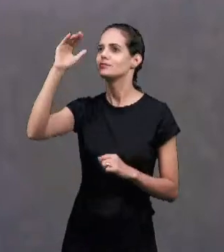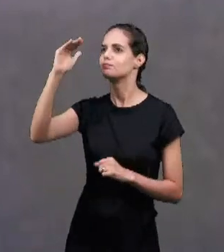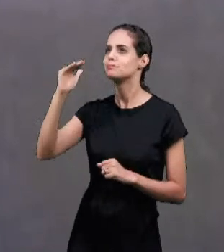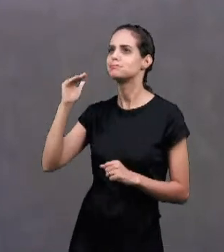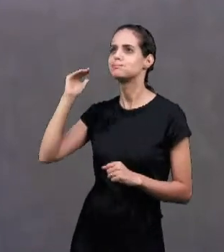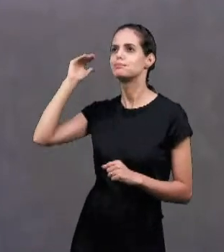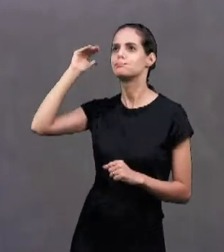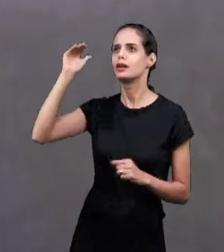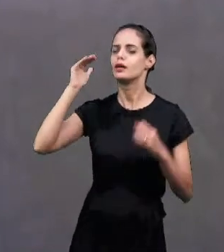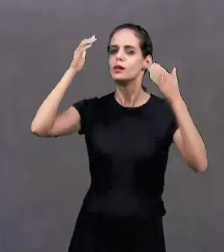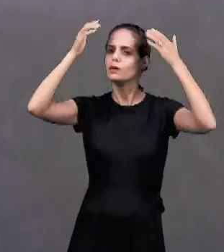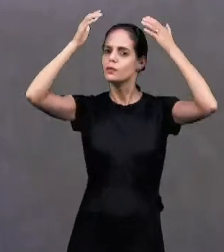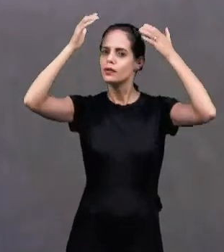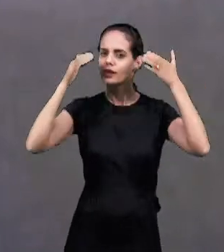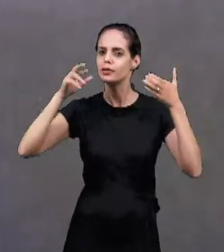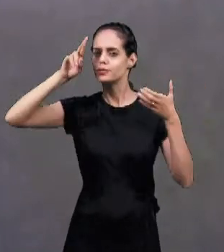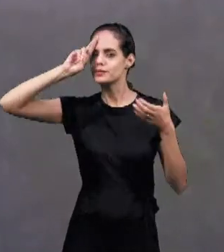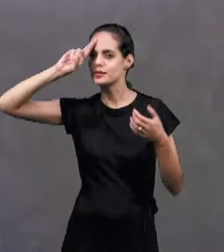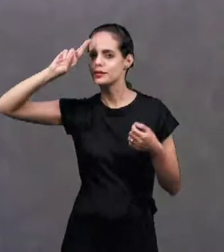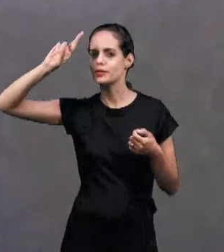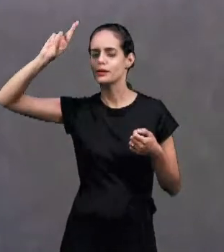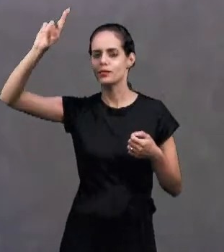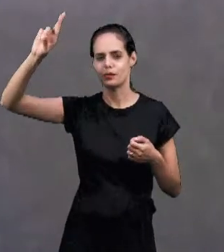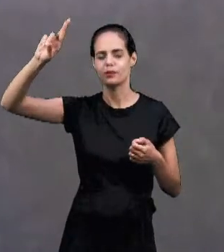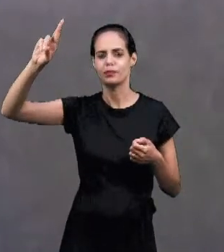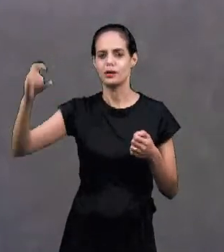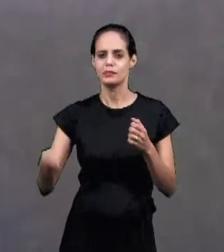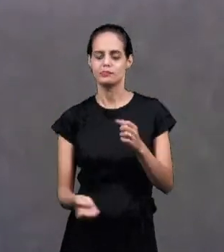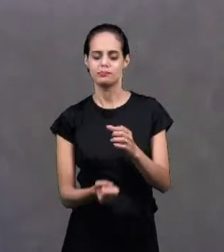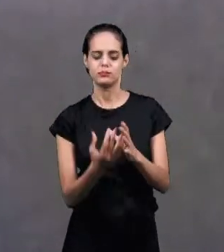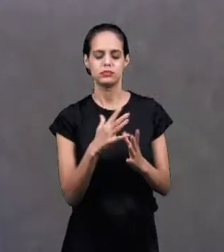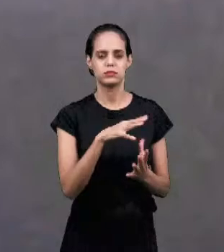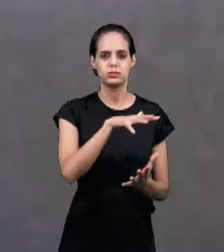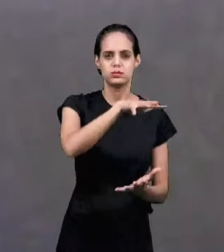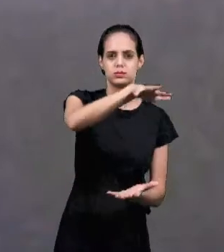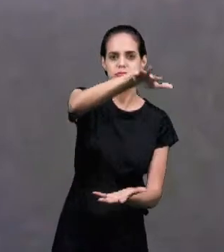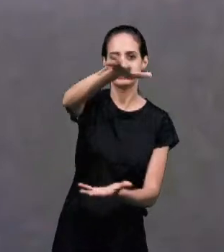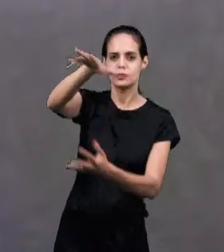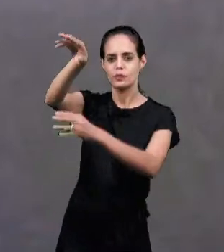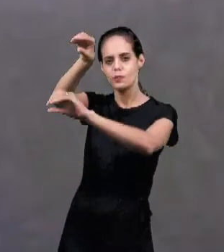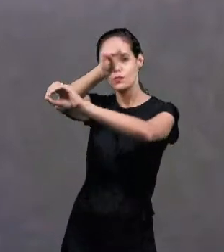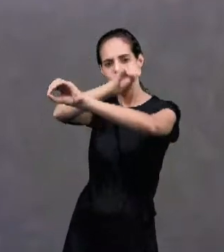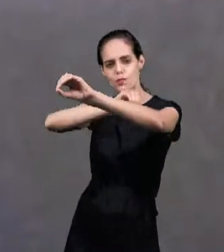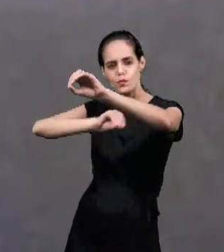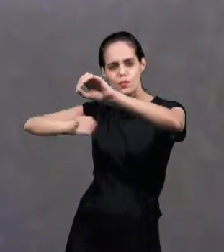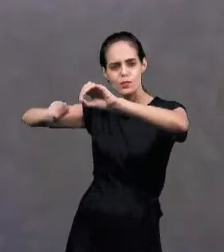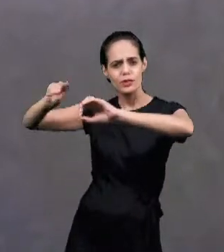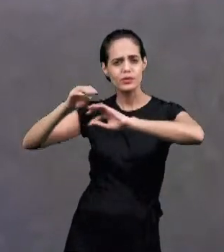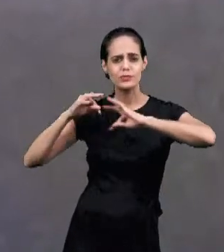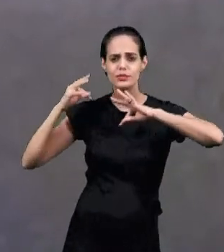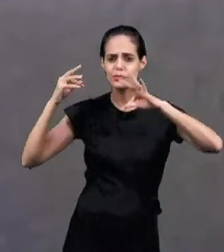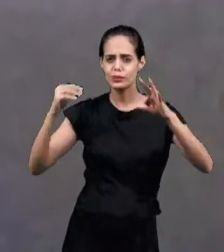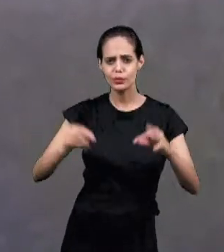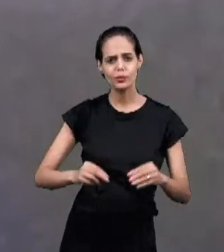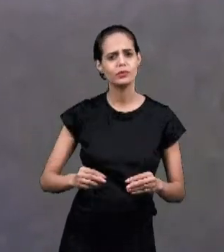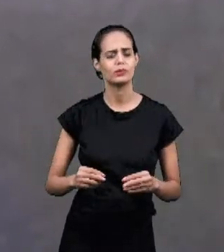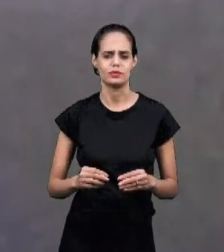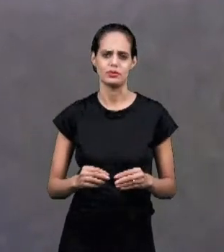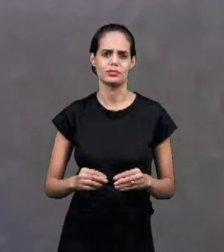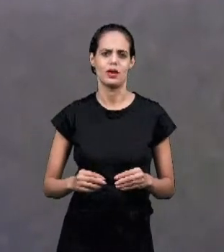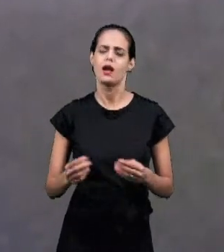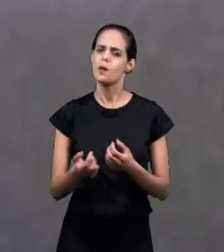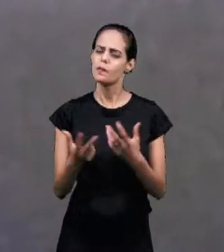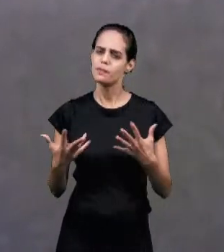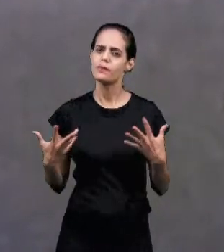Rei dos Reis, pelo Senhor dos Senhores, pelo Criador do Universo. Que coisa maravilhosa! Então, não é um evento